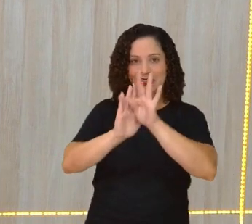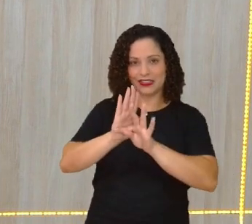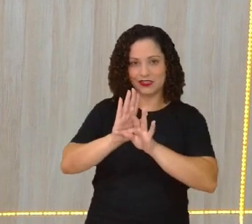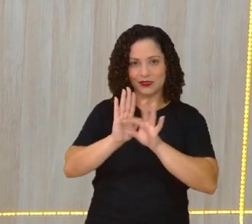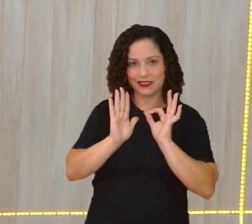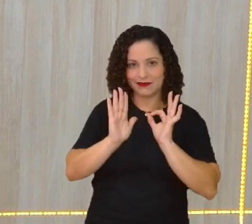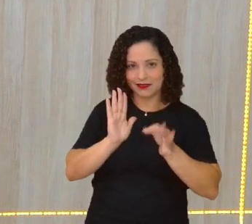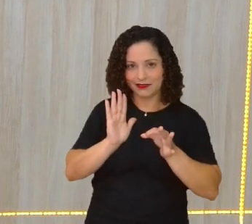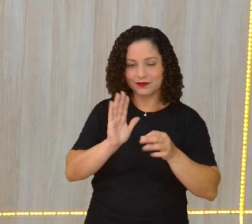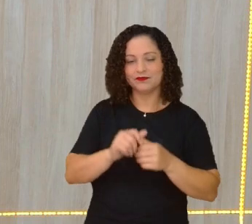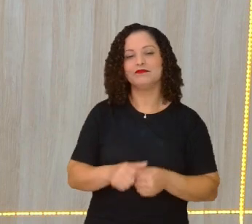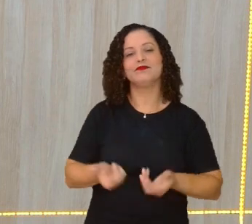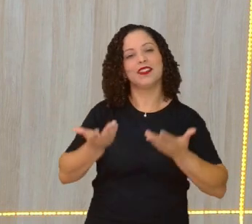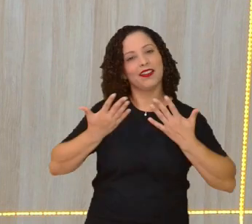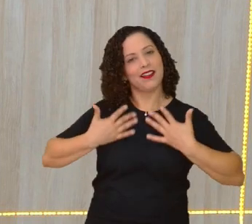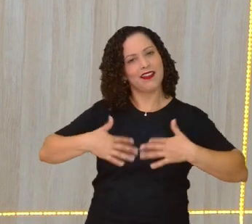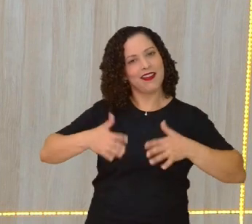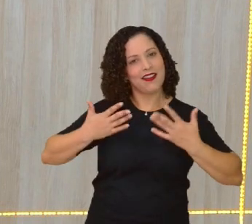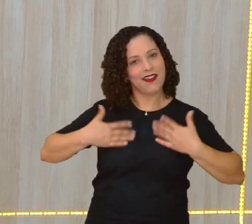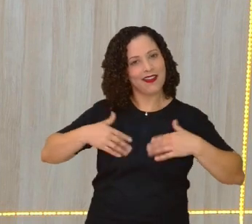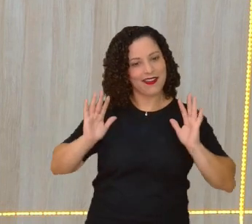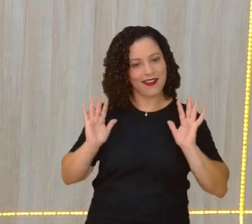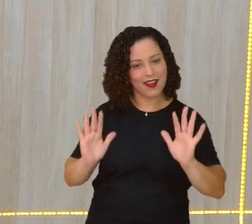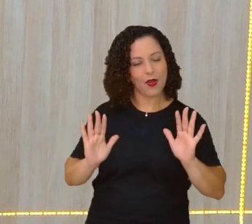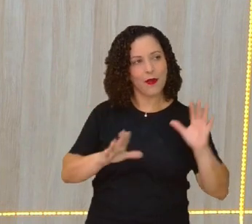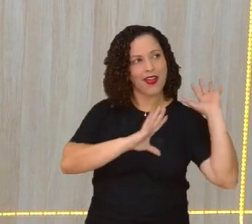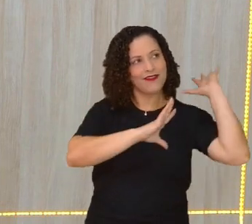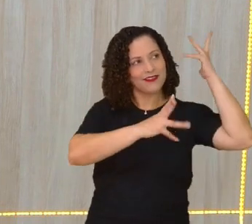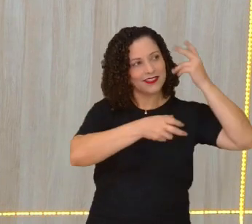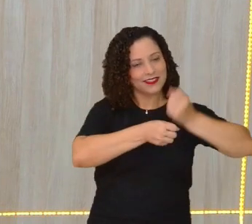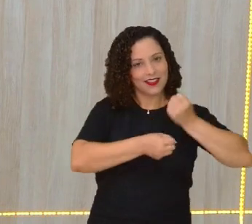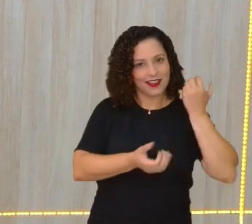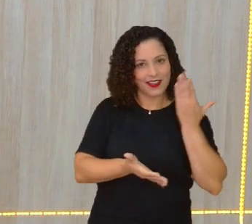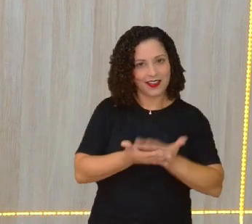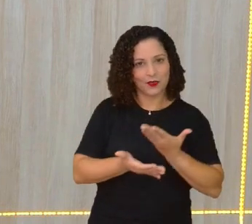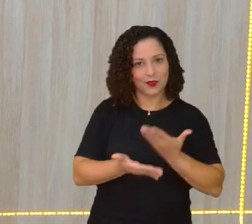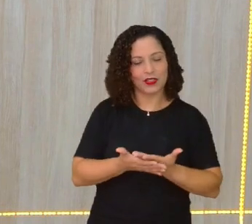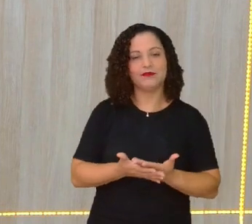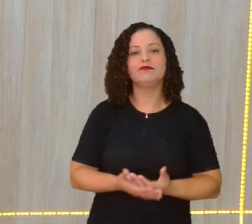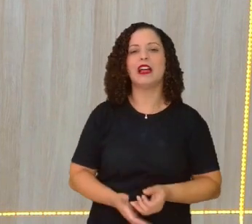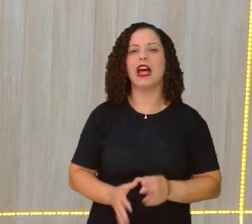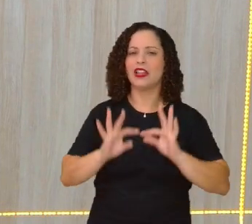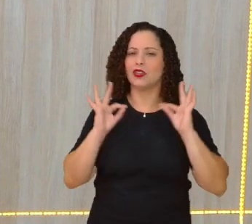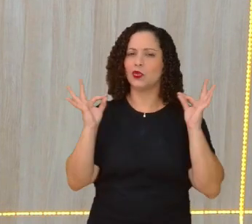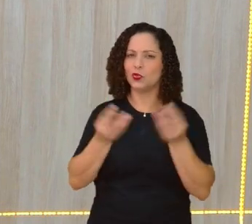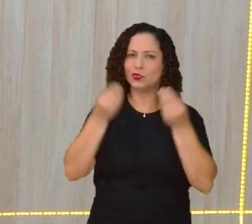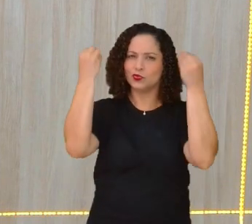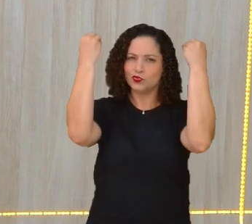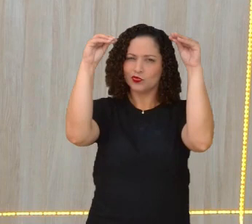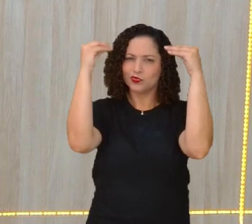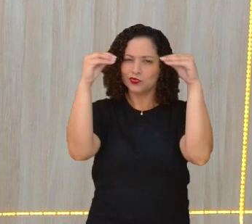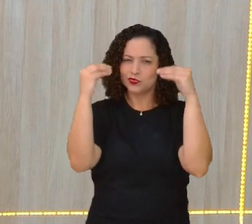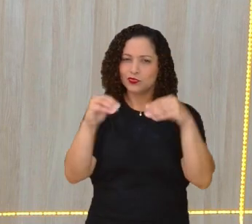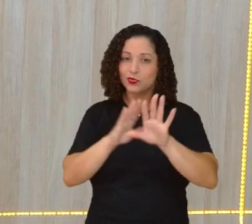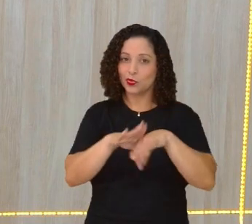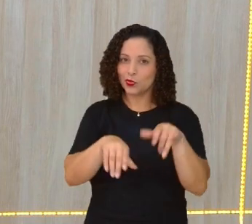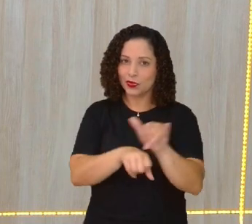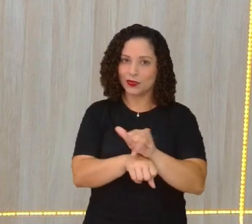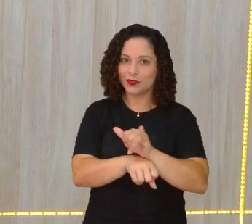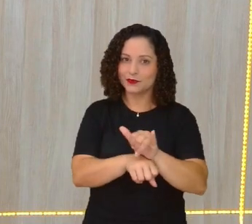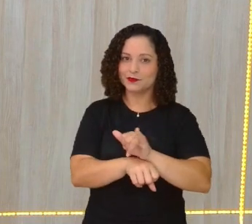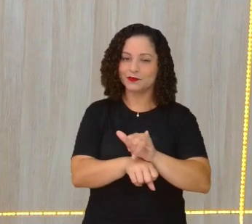tá? Então, vai com paciência, revisa essa aula, ela fica para vocês no YouTube. Vocês podem, não